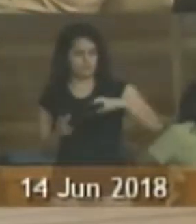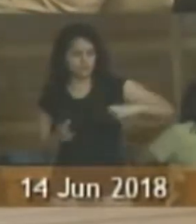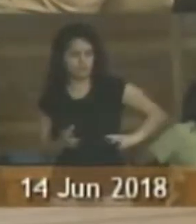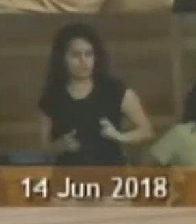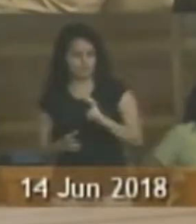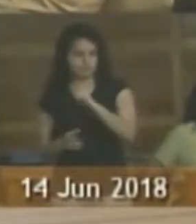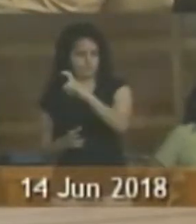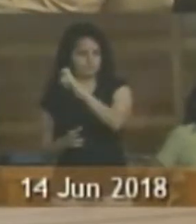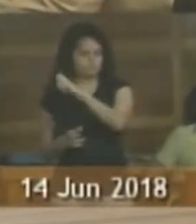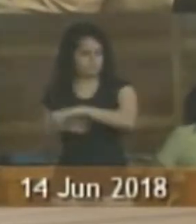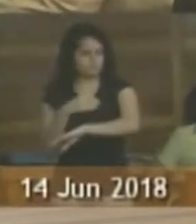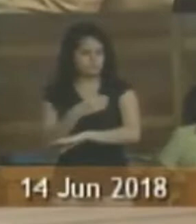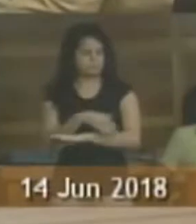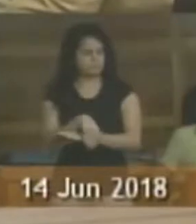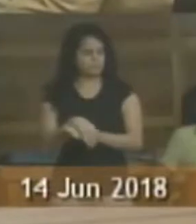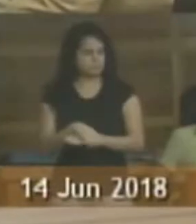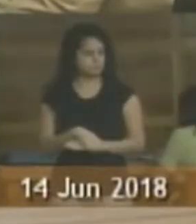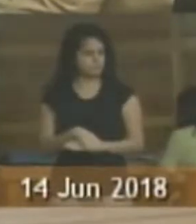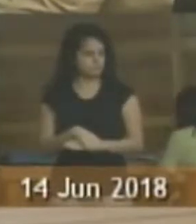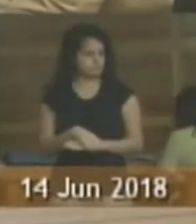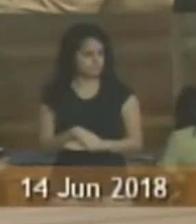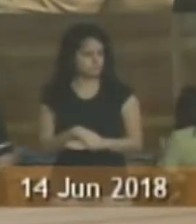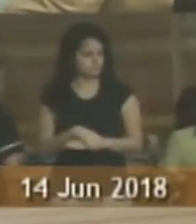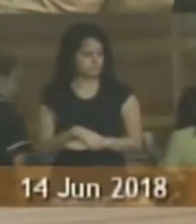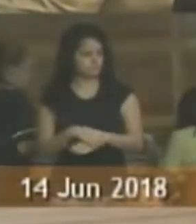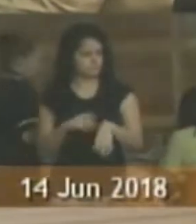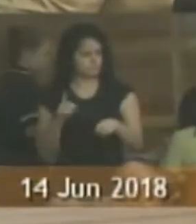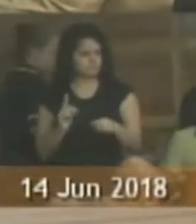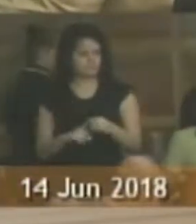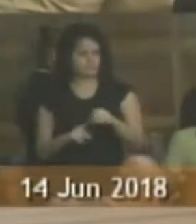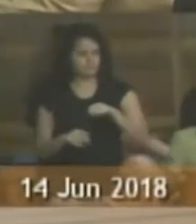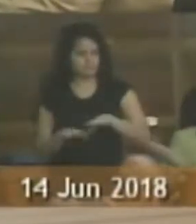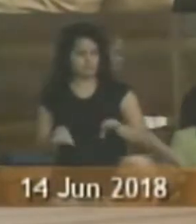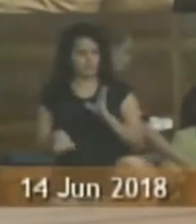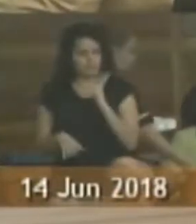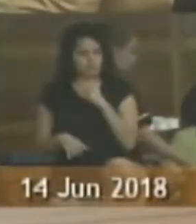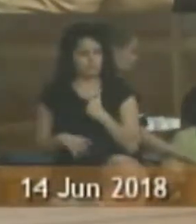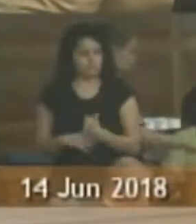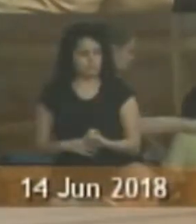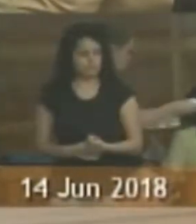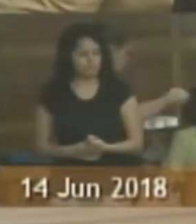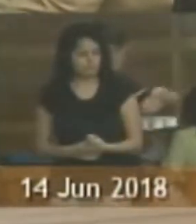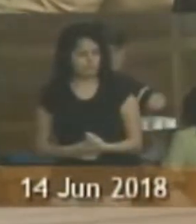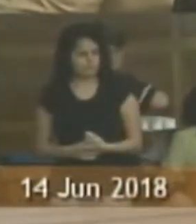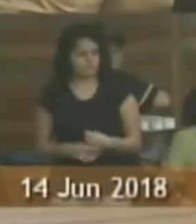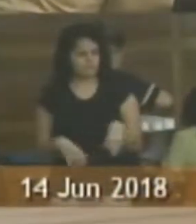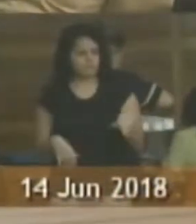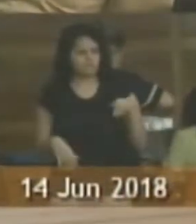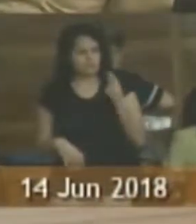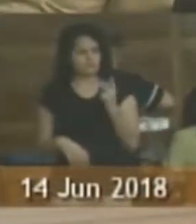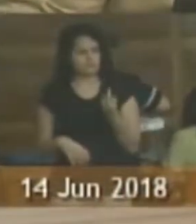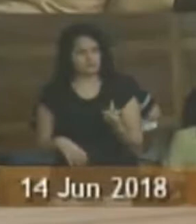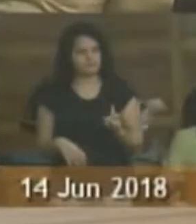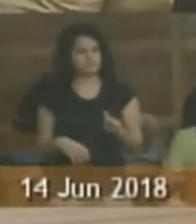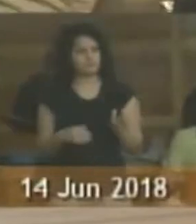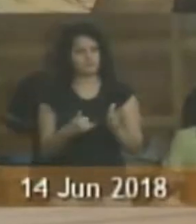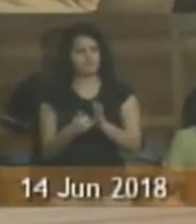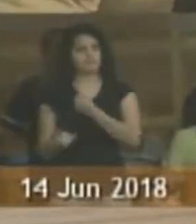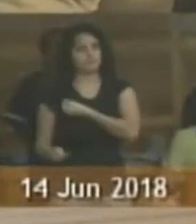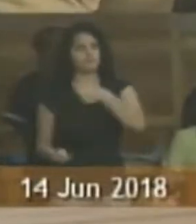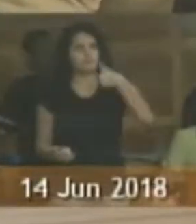Rua Napoleão Aires, próximo ao Bar do Zezinho, no bairro Campo Belo. Elinho do Sindicato.